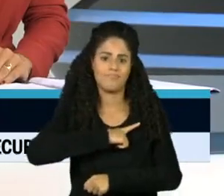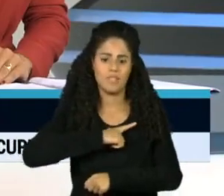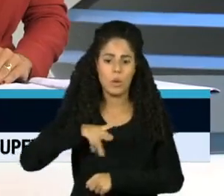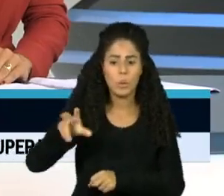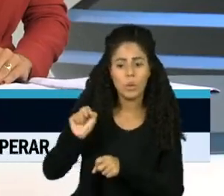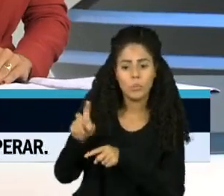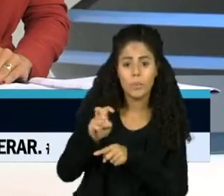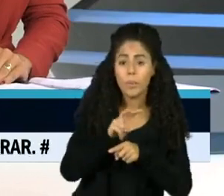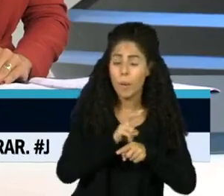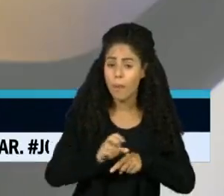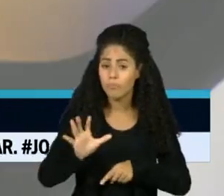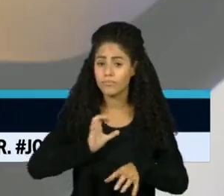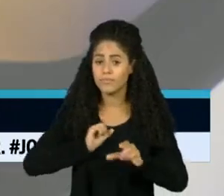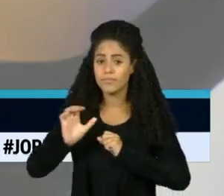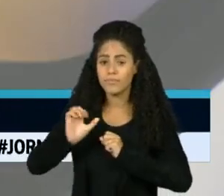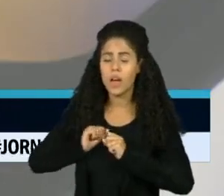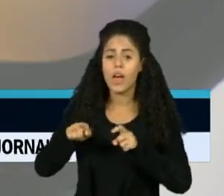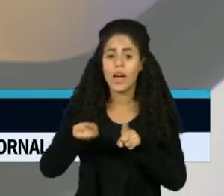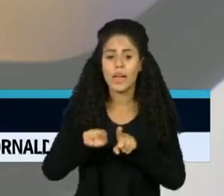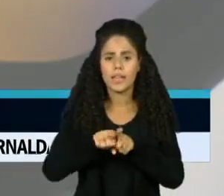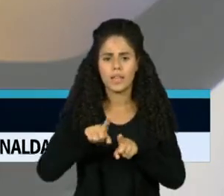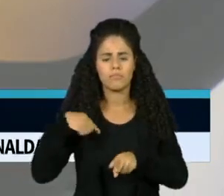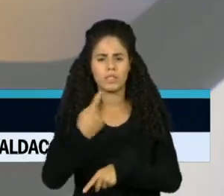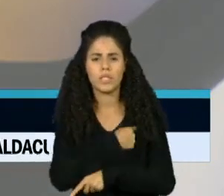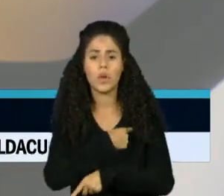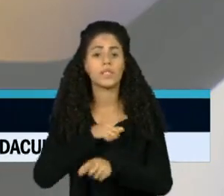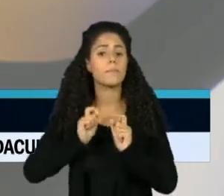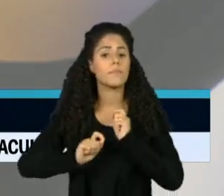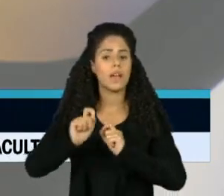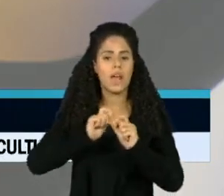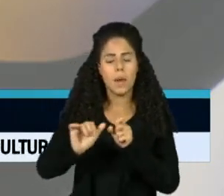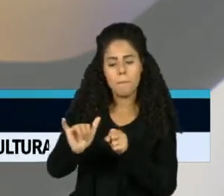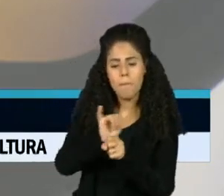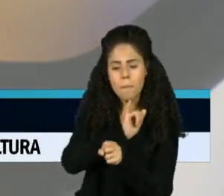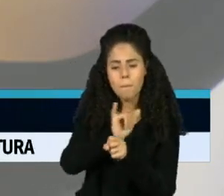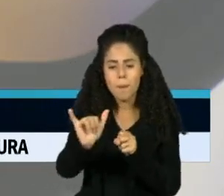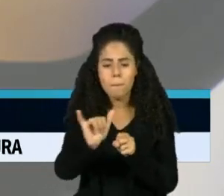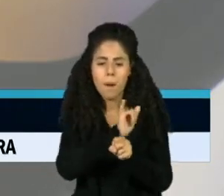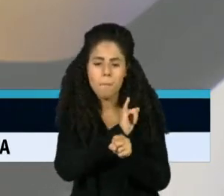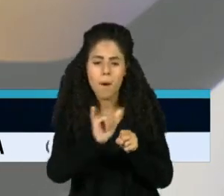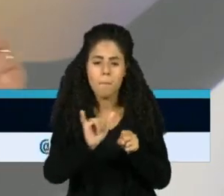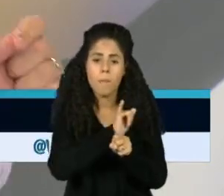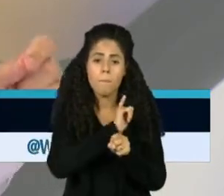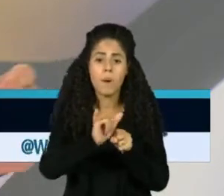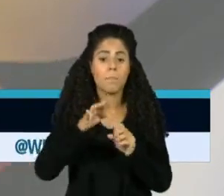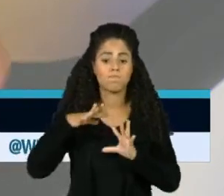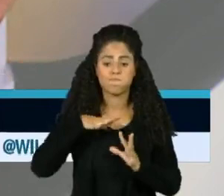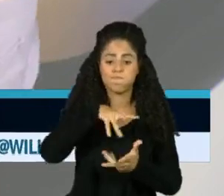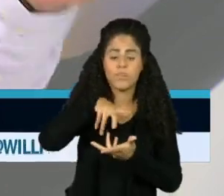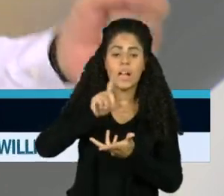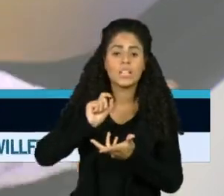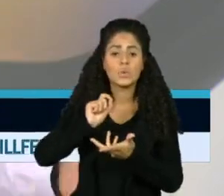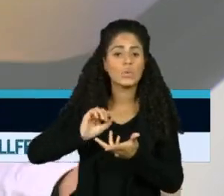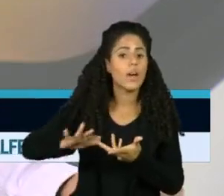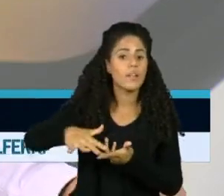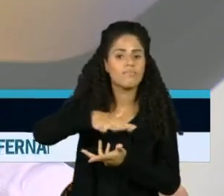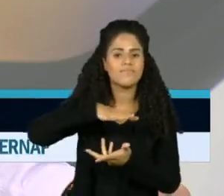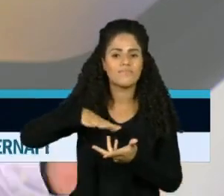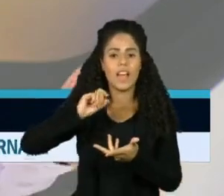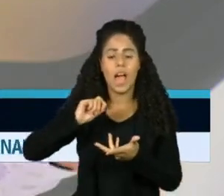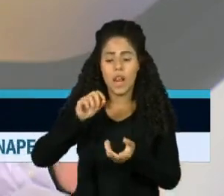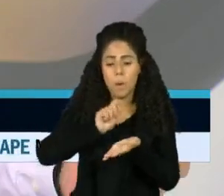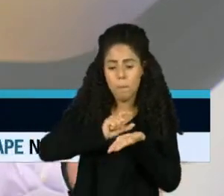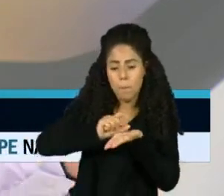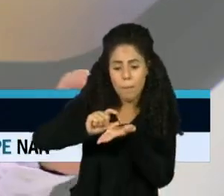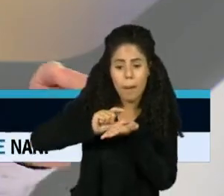Então, se a gente vai ter que usar uma estratégia de prevenção global que vai fazer com que tenha que chegar a vacina